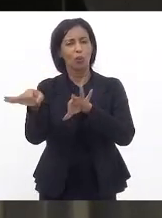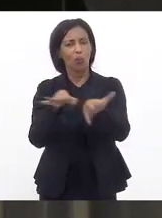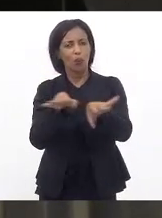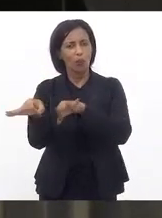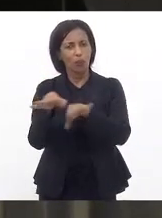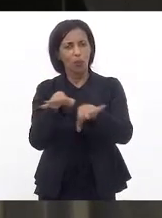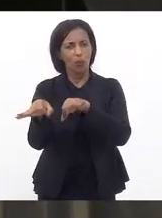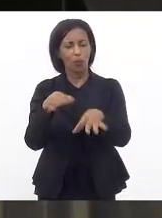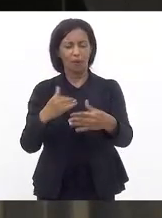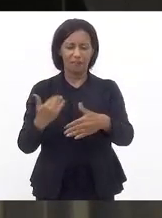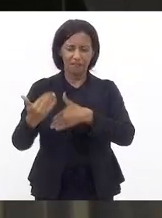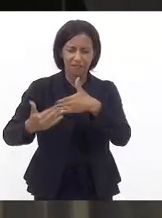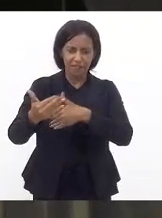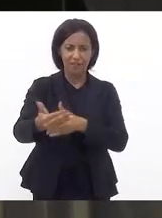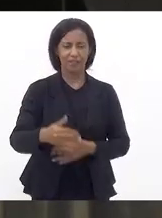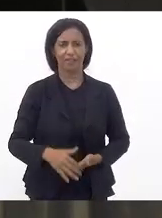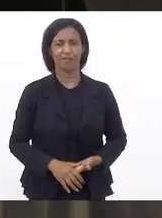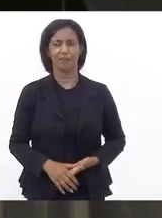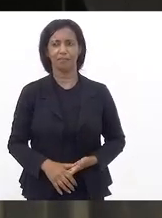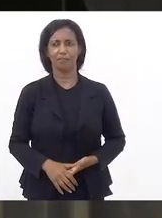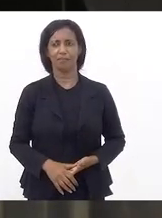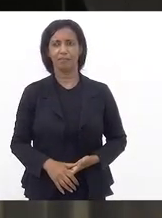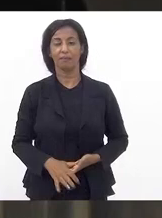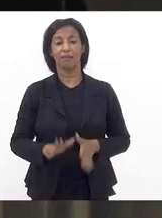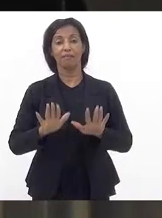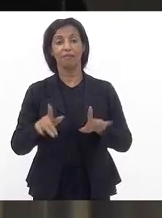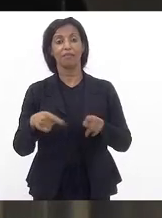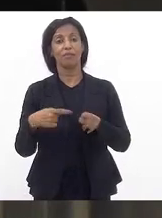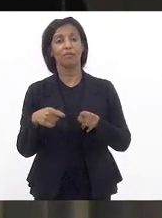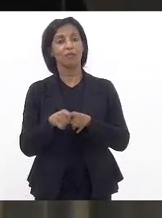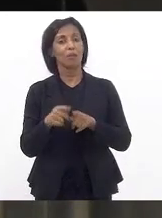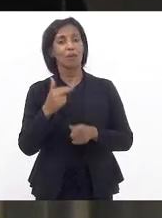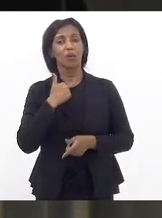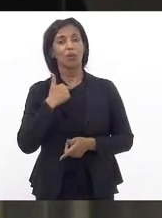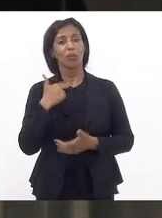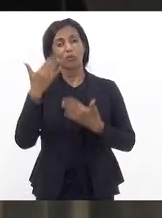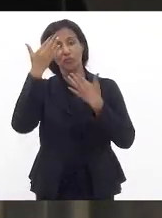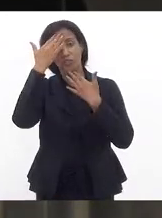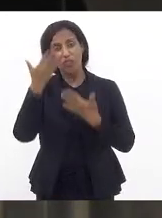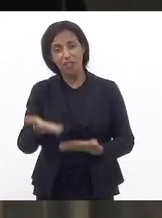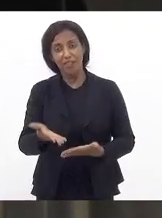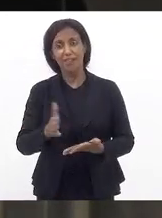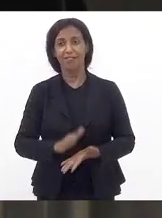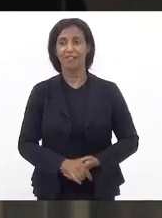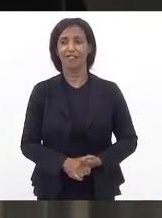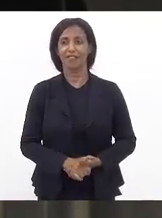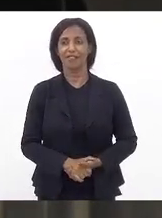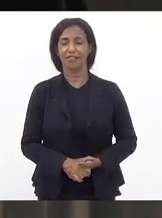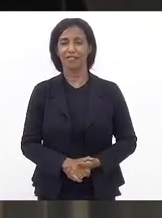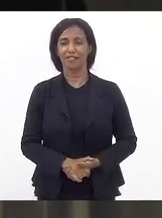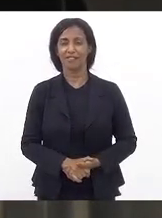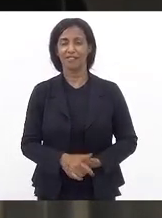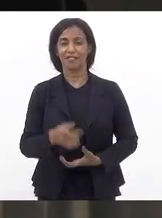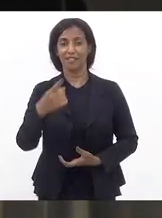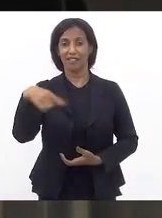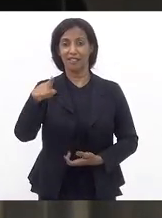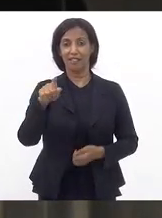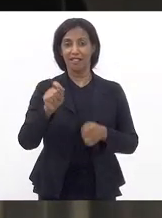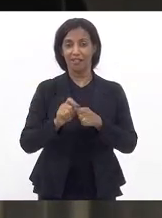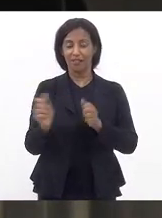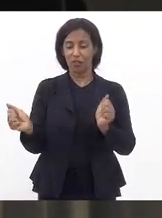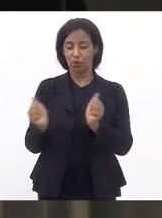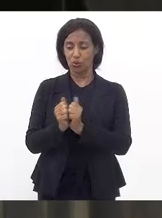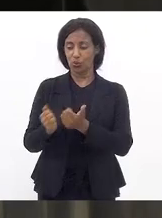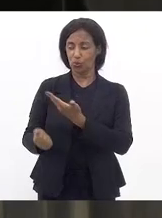este projeto avançasse mas eu também não poderia deixar de agradecer aquele que fez